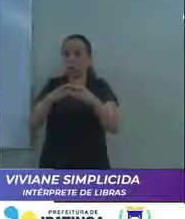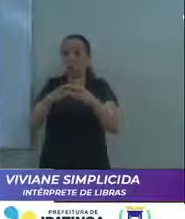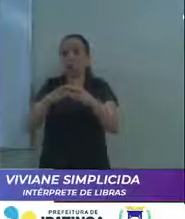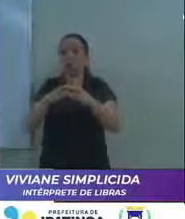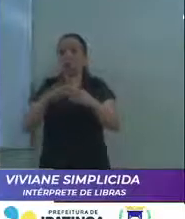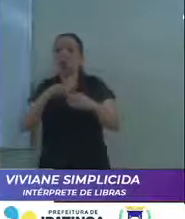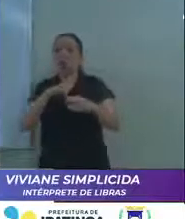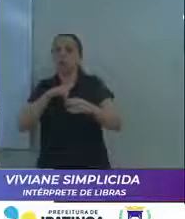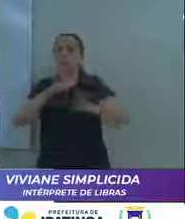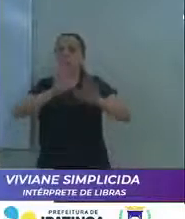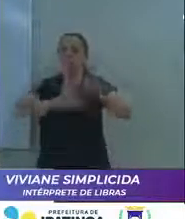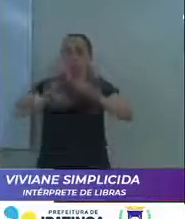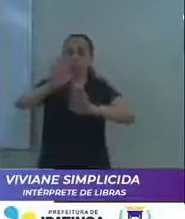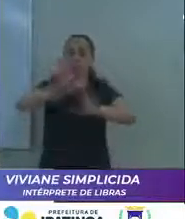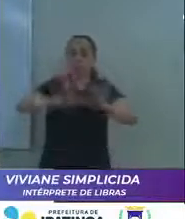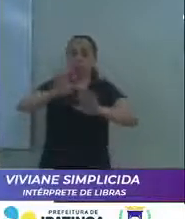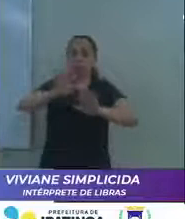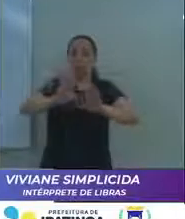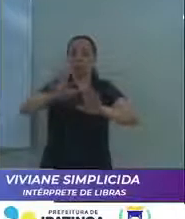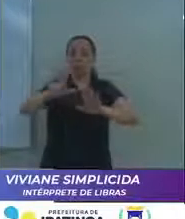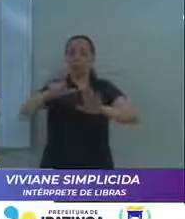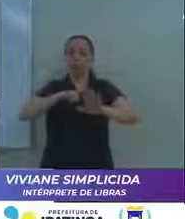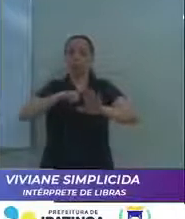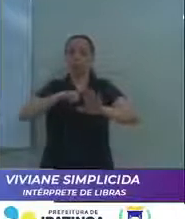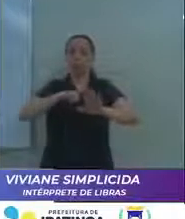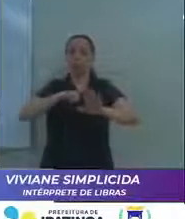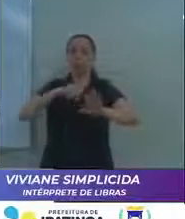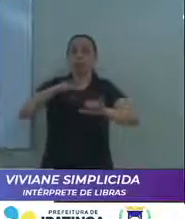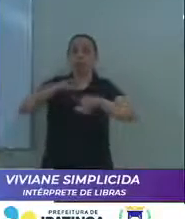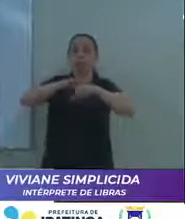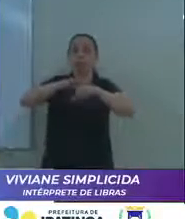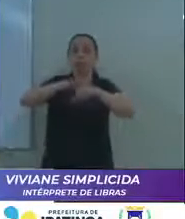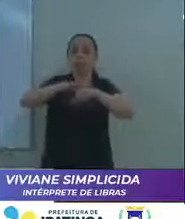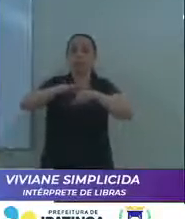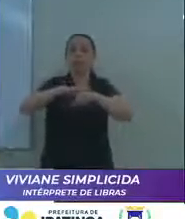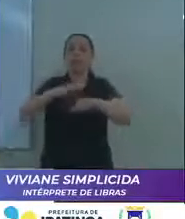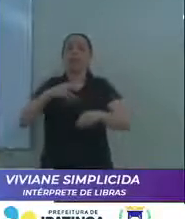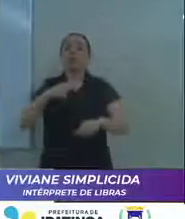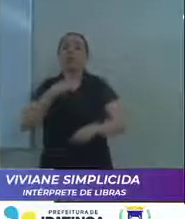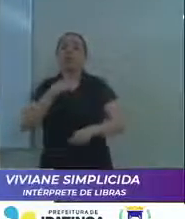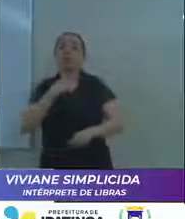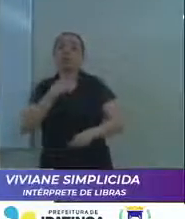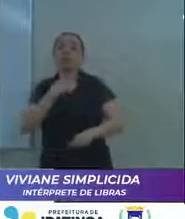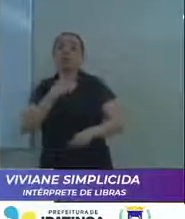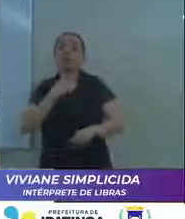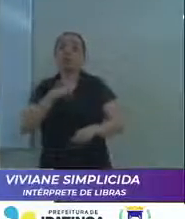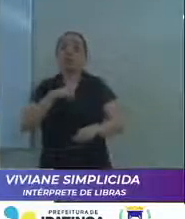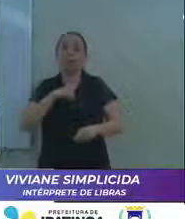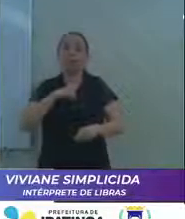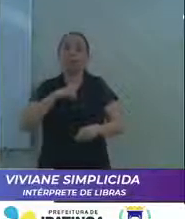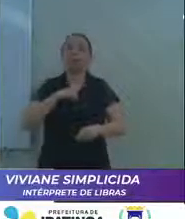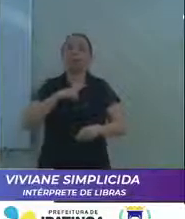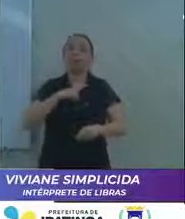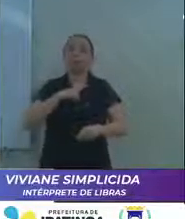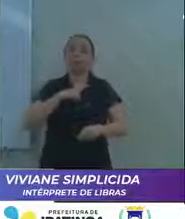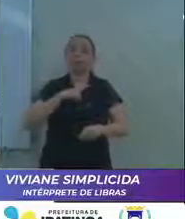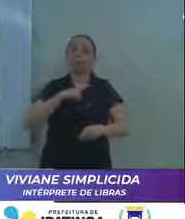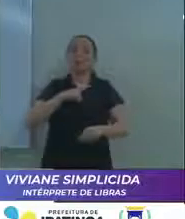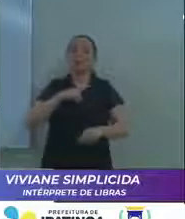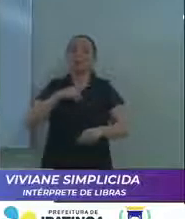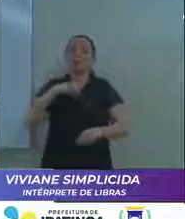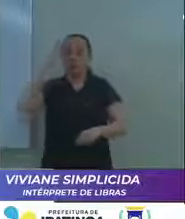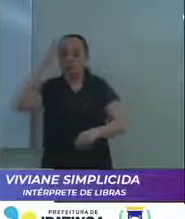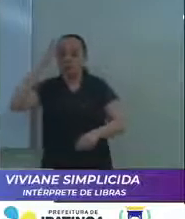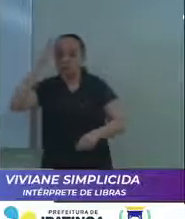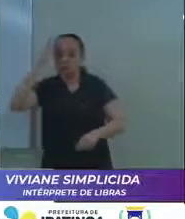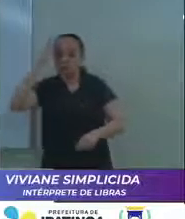vocal. Por quê, gente? Porque a demanda de voz, ela é elevada, né? a gente sabe